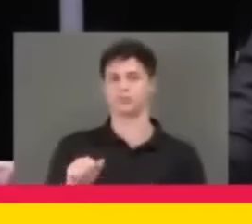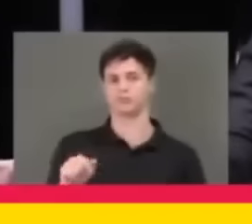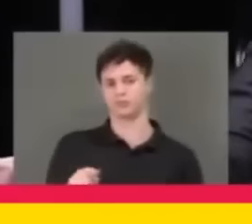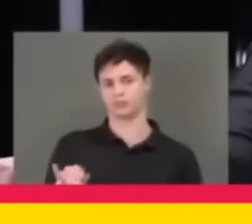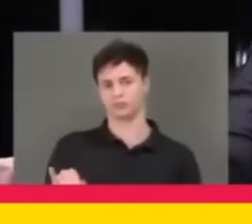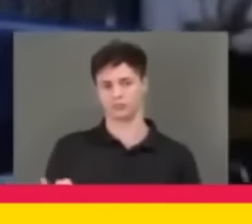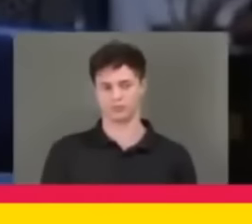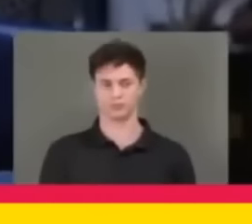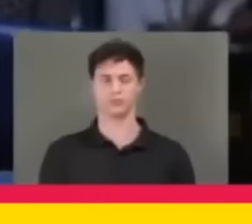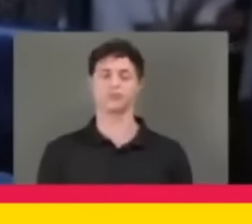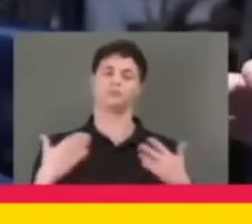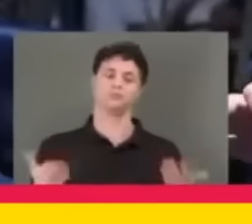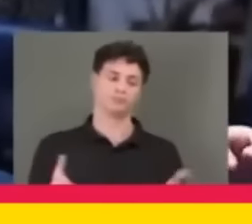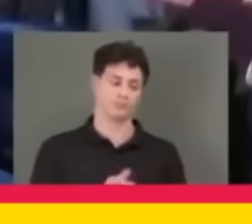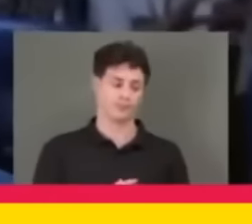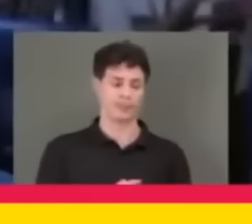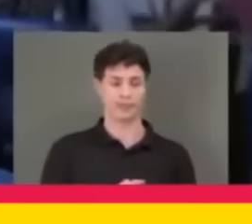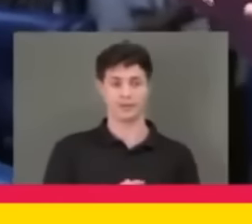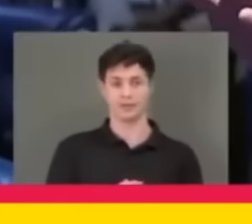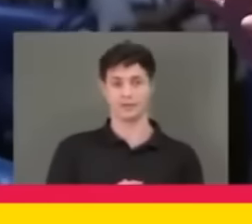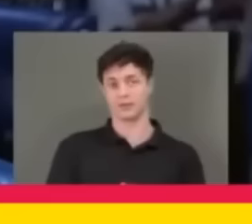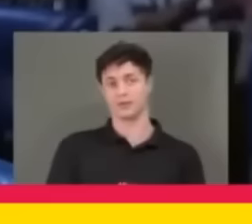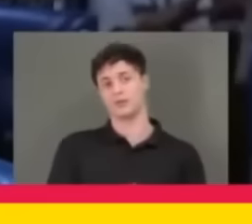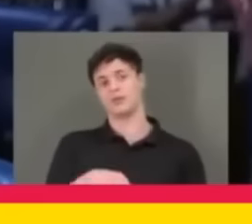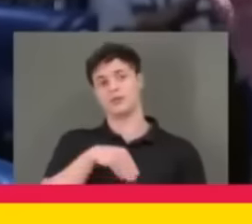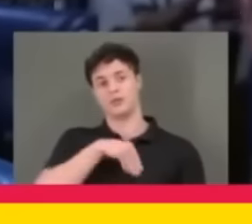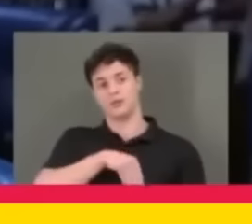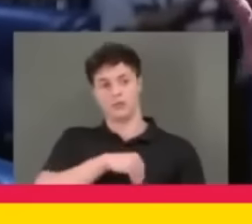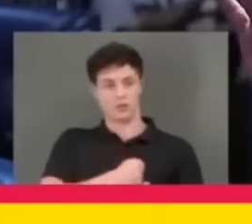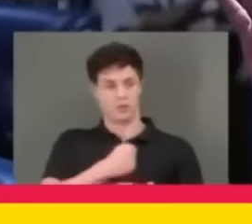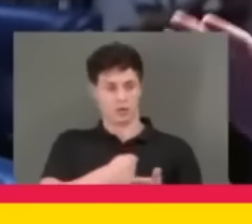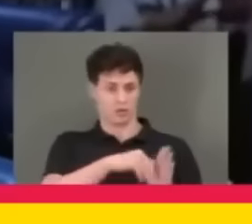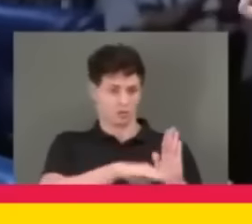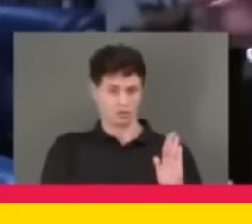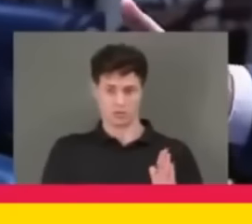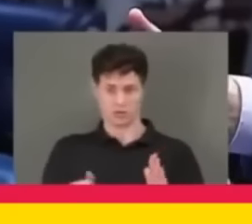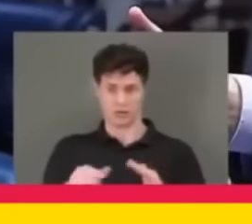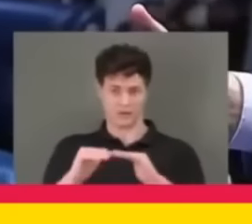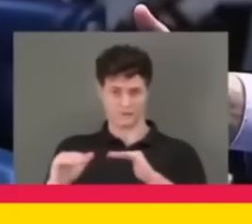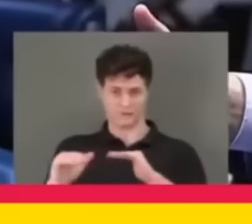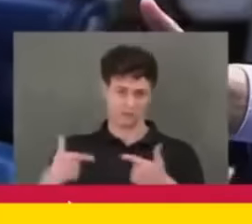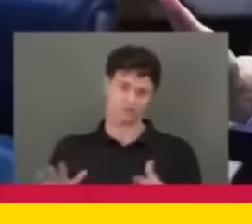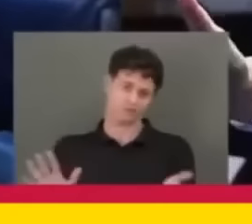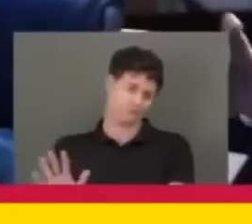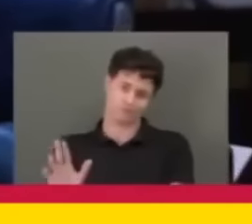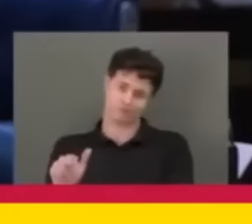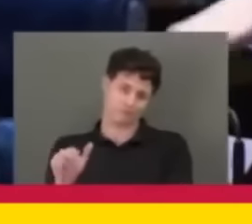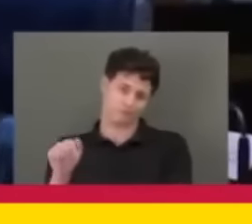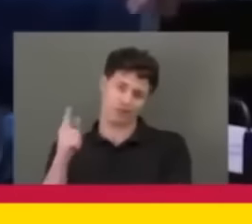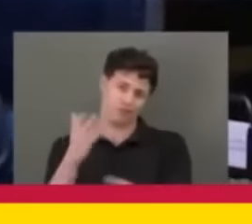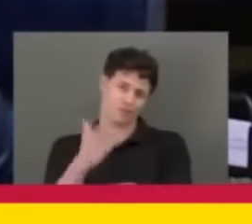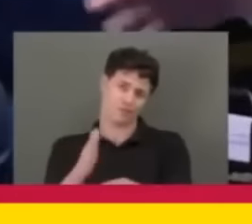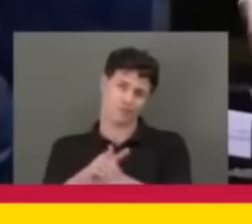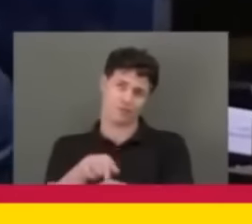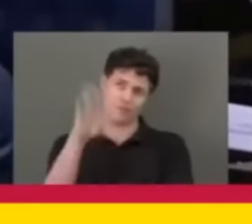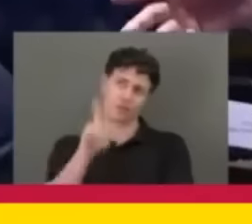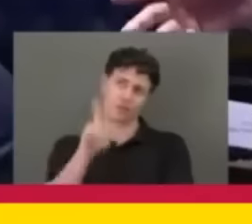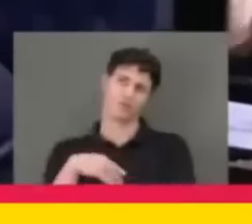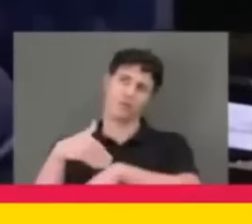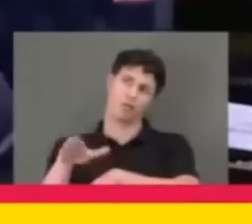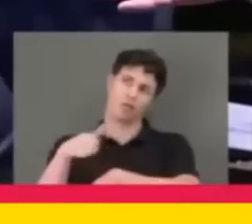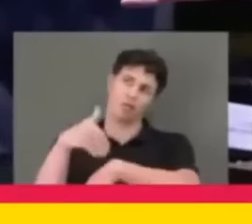primeiro que a desoneração em momento algum Manteve emprego de ninguém Isso é uma prática que tem no Brasil que a gente prorroga tudo que é desoneração